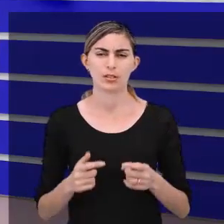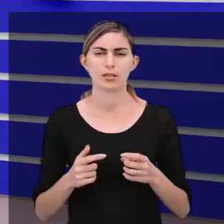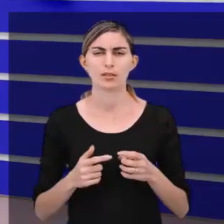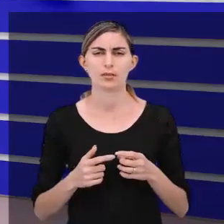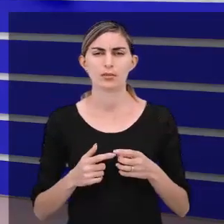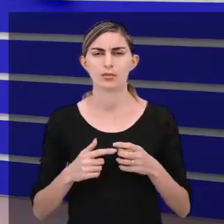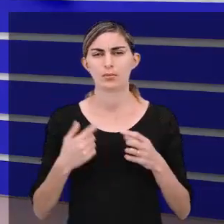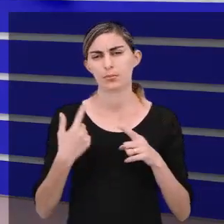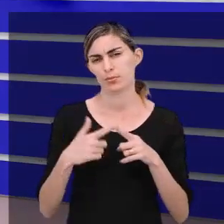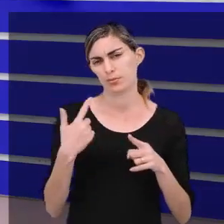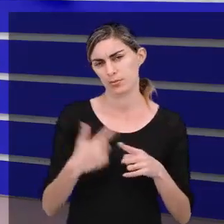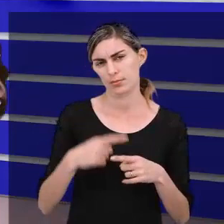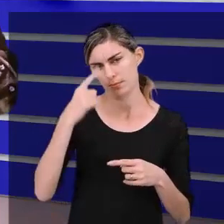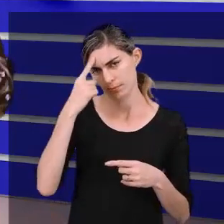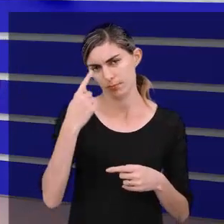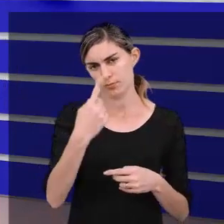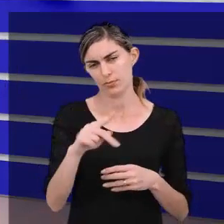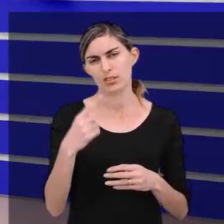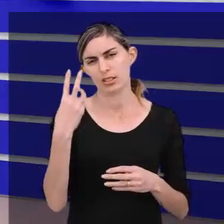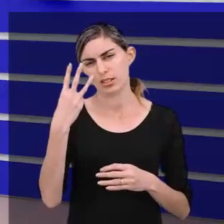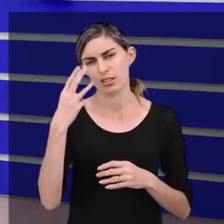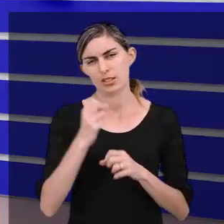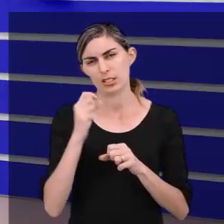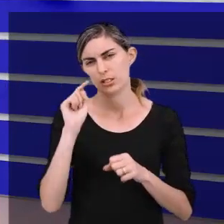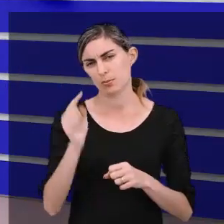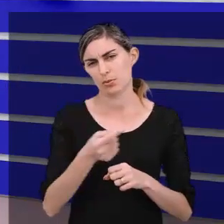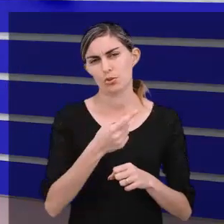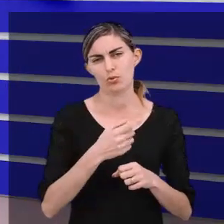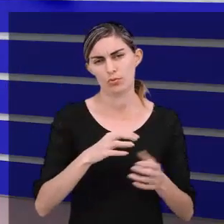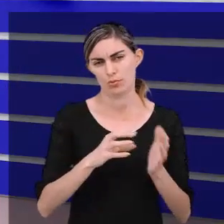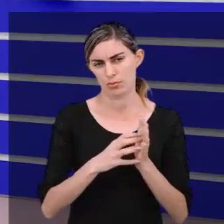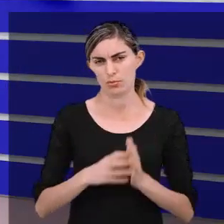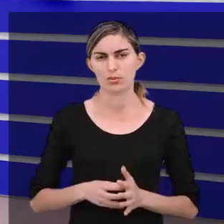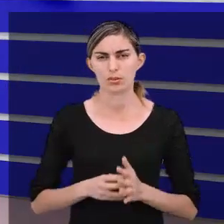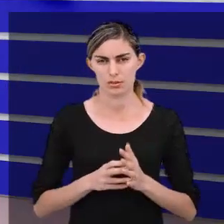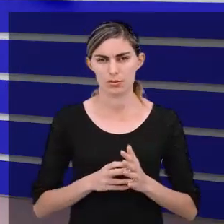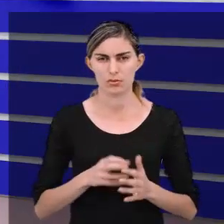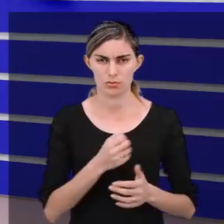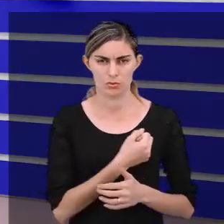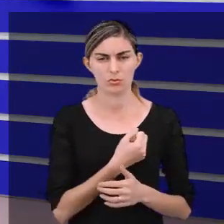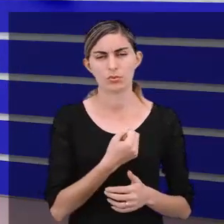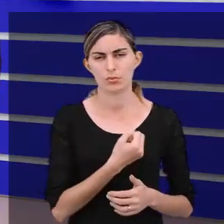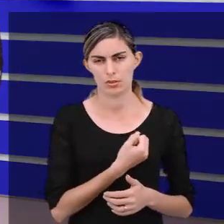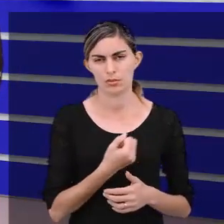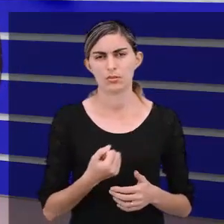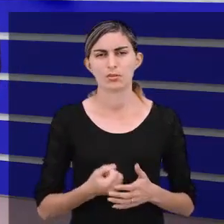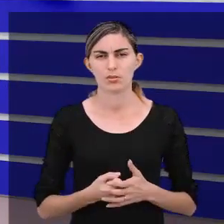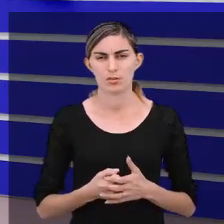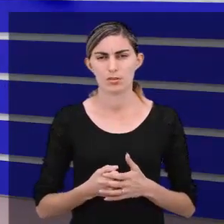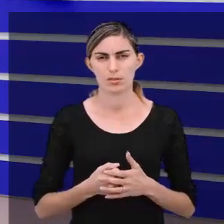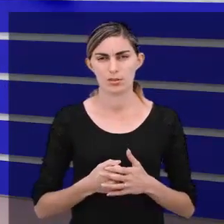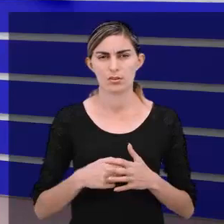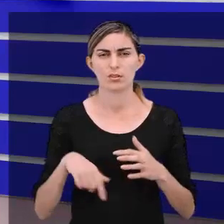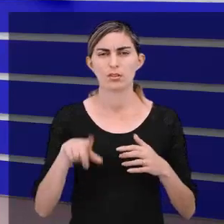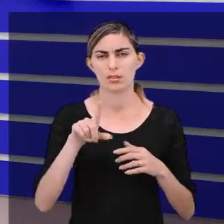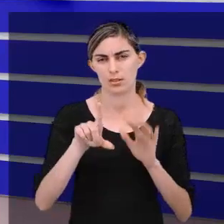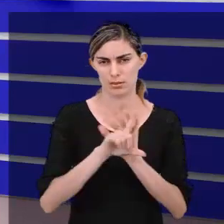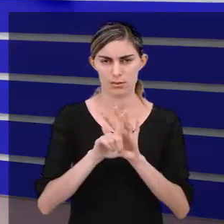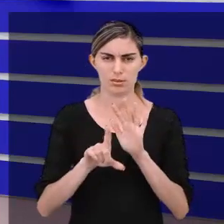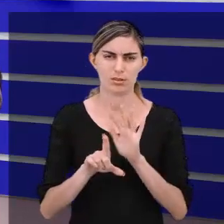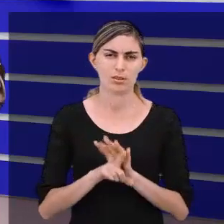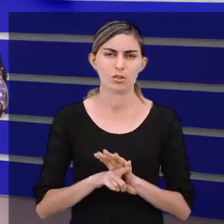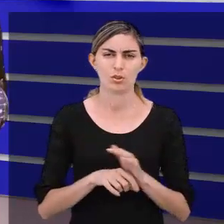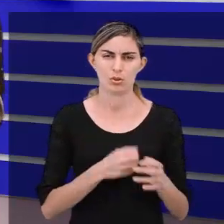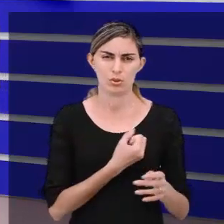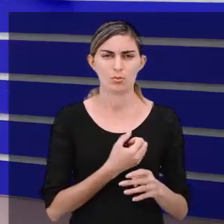líderes. Porque imagine você, uma empresa com 3.000 funcionários, vai ter um número, isso é colocado até por lei, né? Vai ter